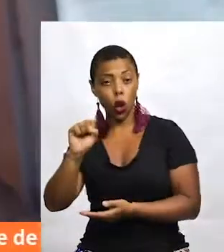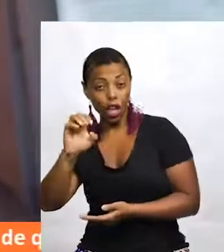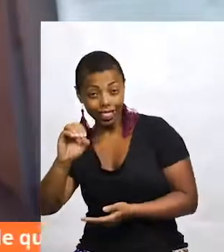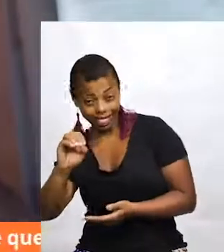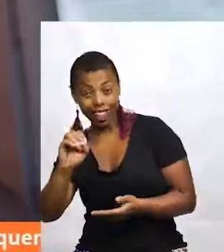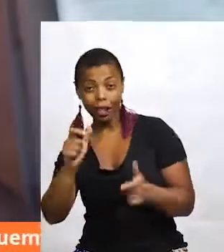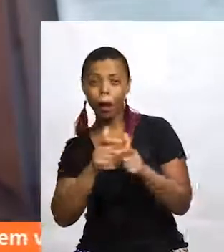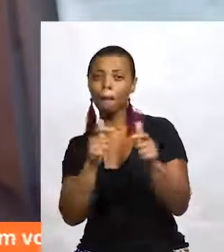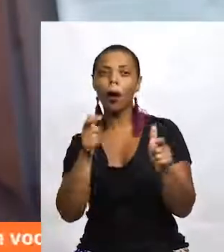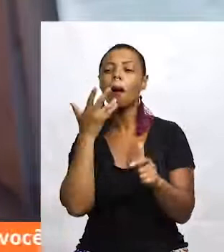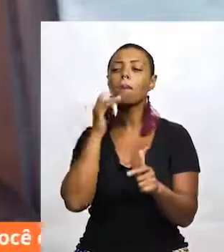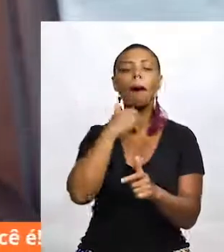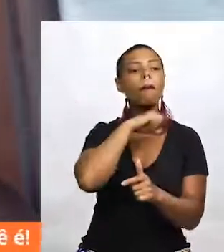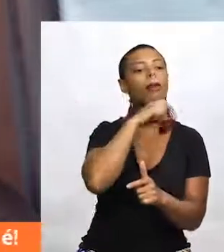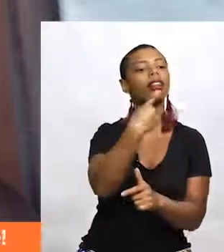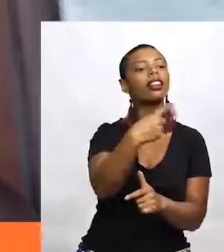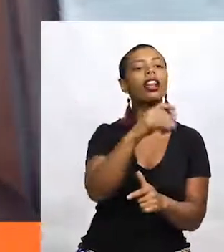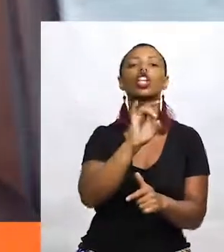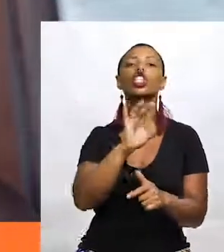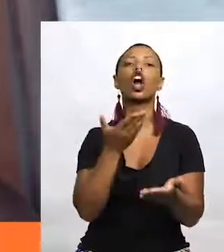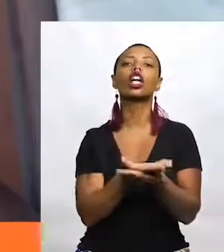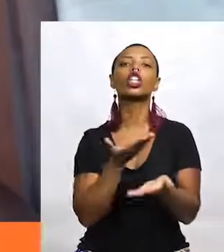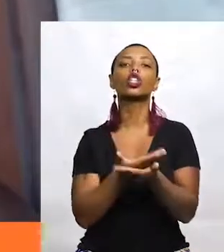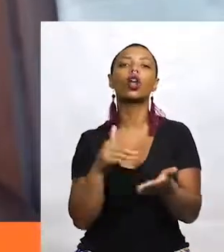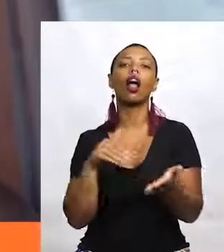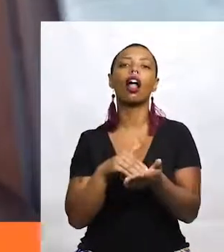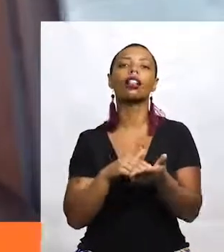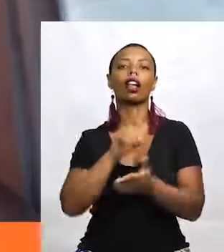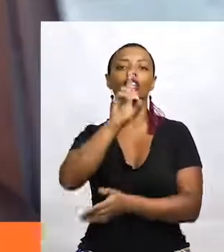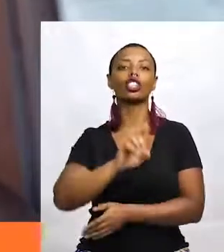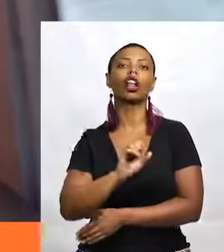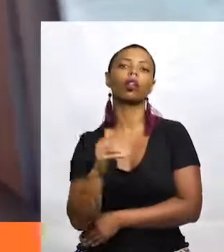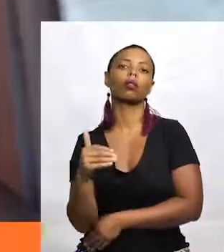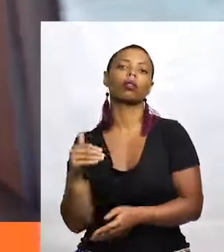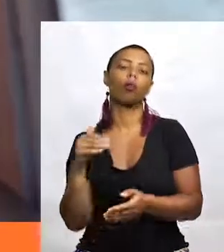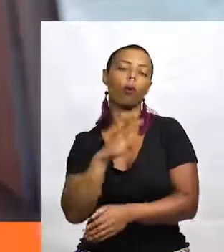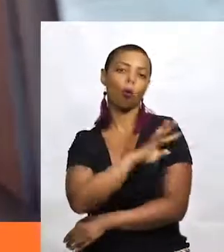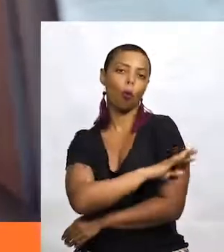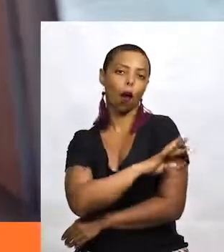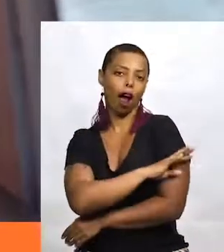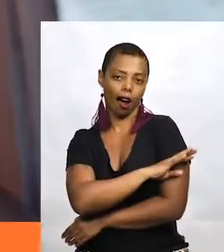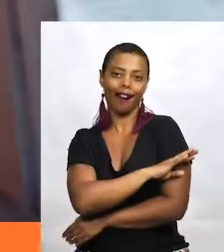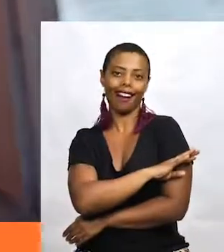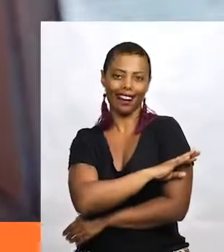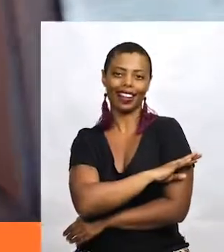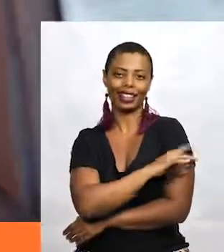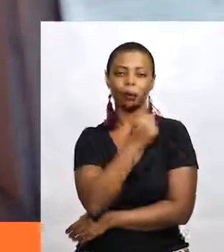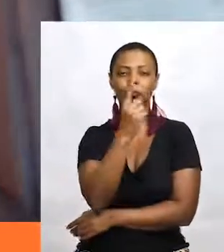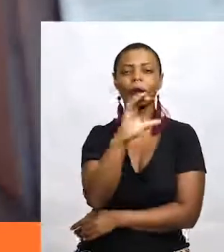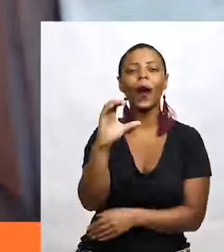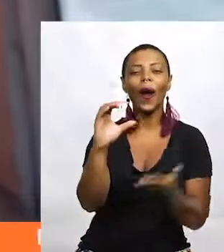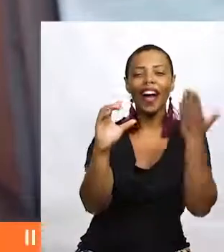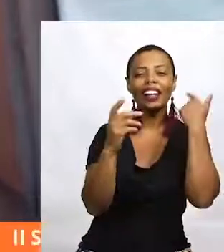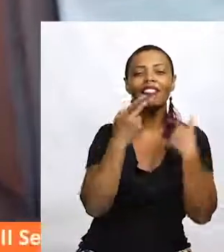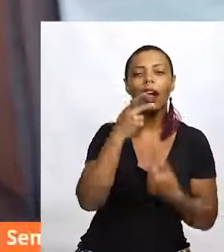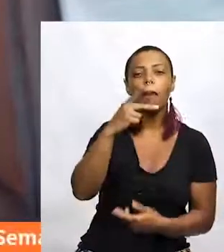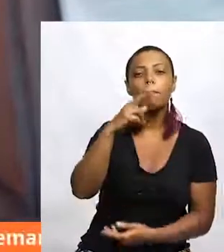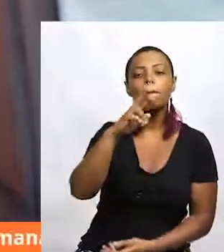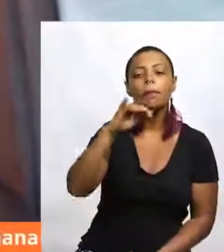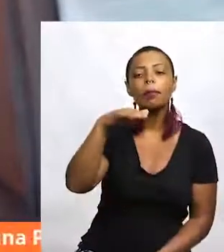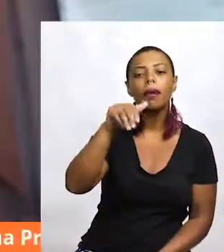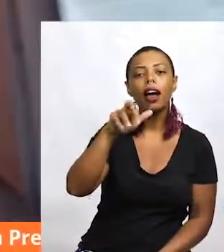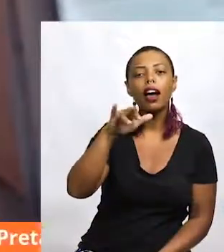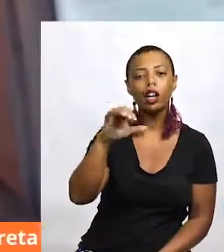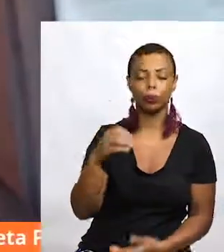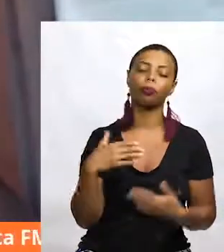até onde o ensino era assegurado. Então, os meus pais têm quarta série do primeiro grau, que a gente chamava de primário antigamente. Então,